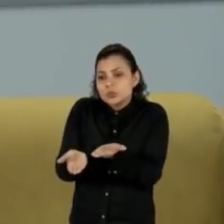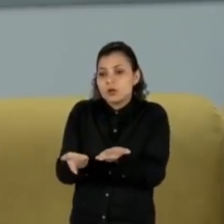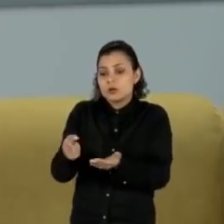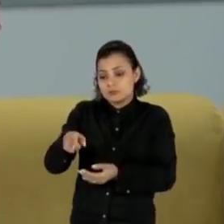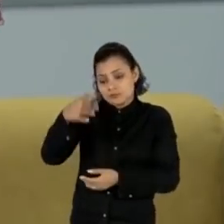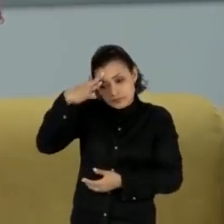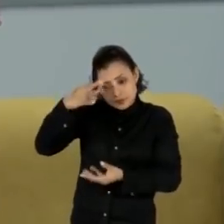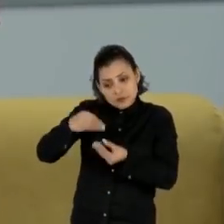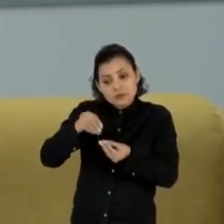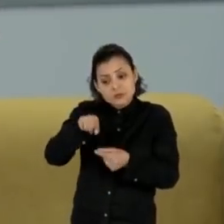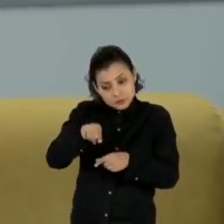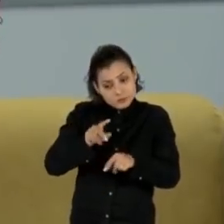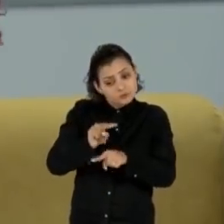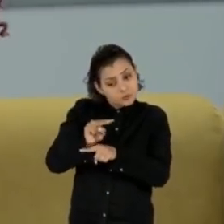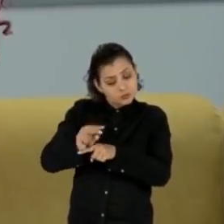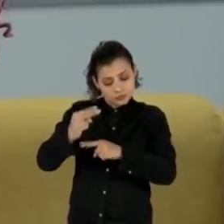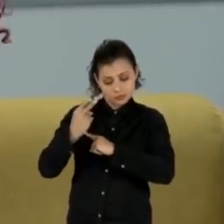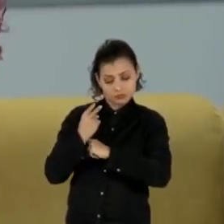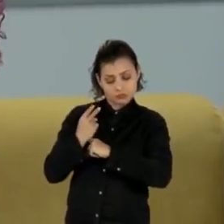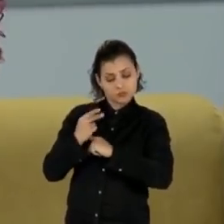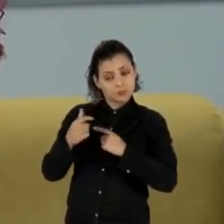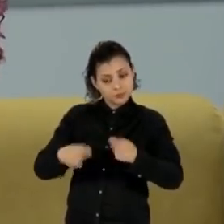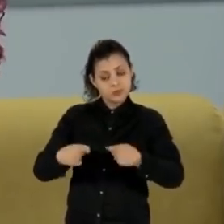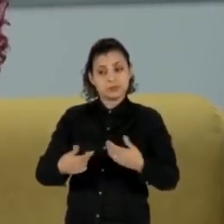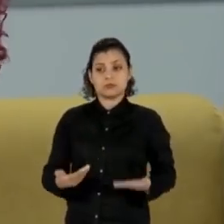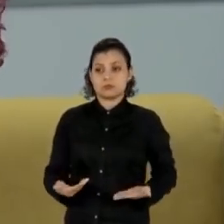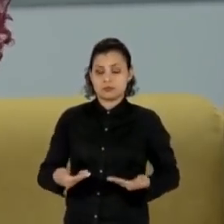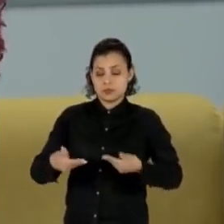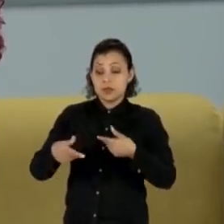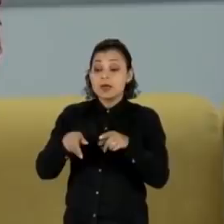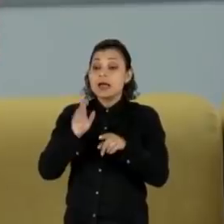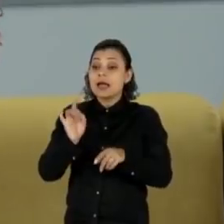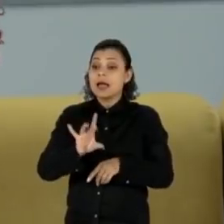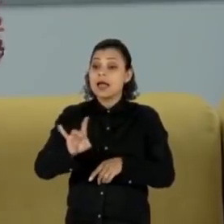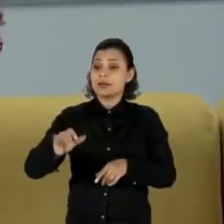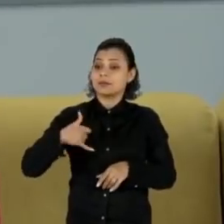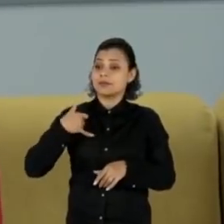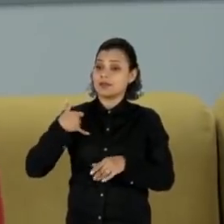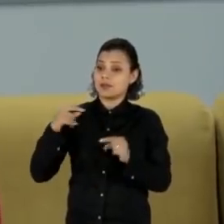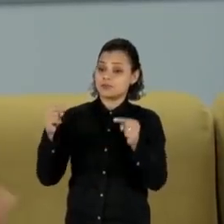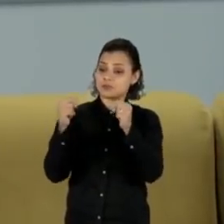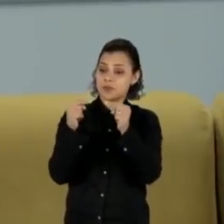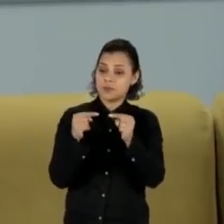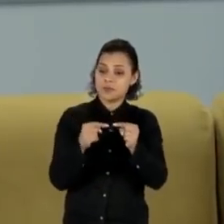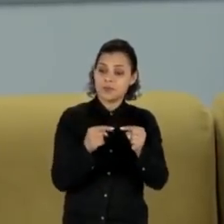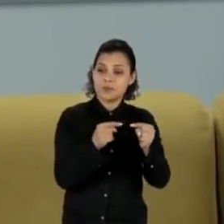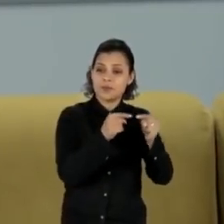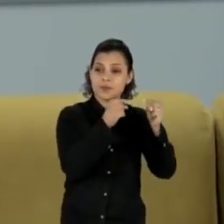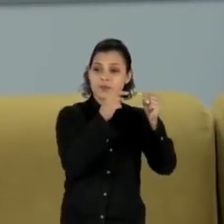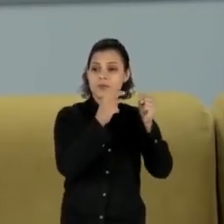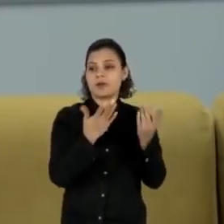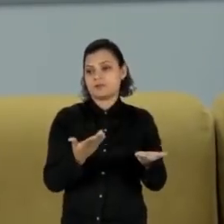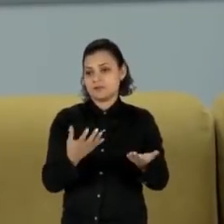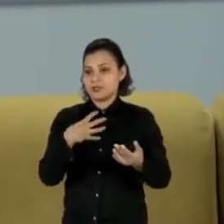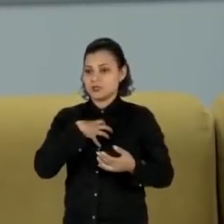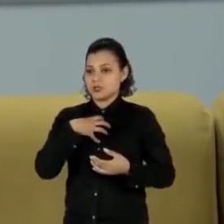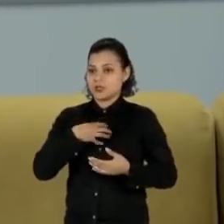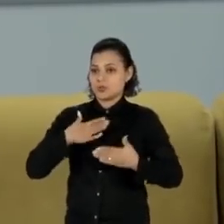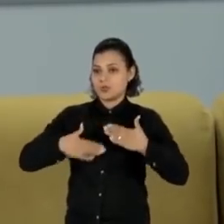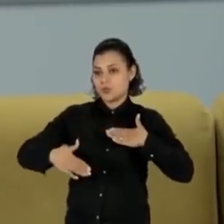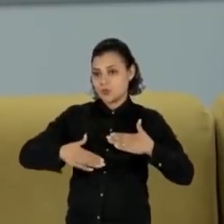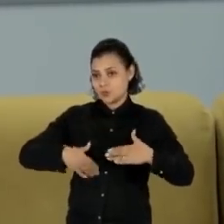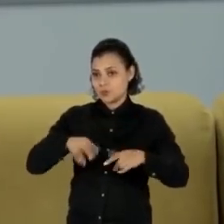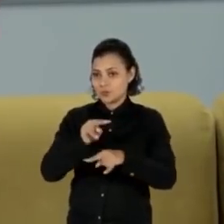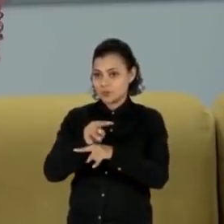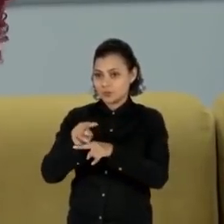entender que elas também podem fazer essa proteção e a cada faixa etária existe uma possibilidade de trabalhar corpo e